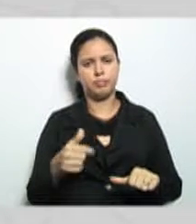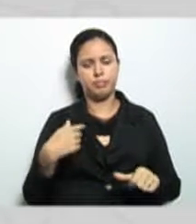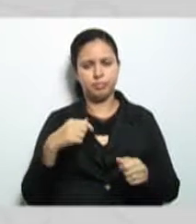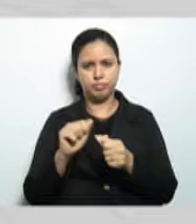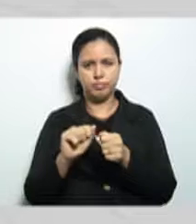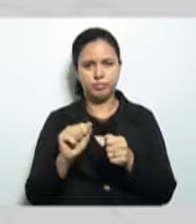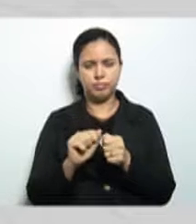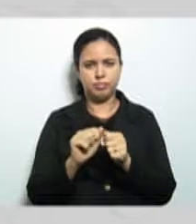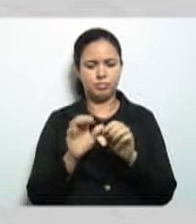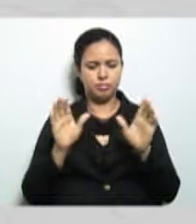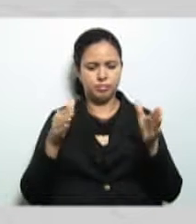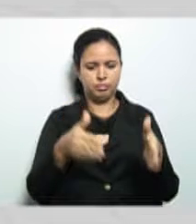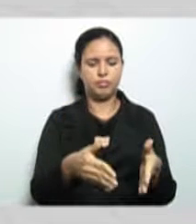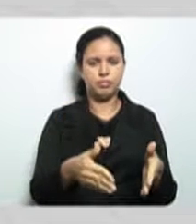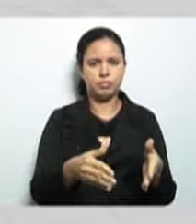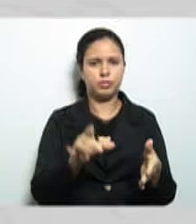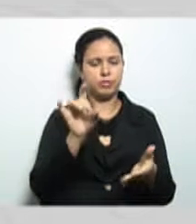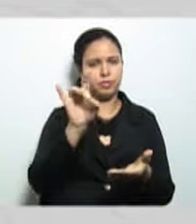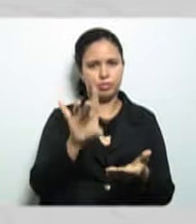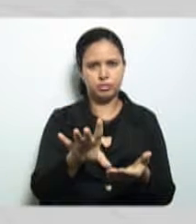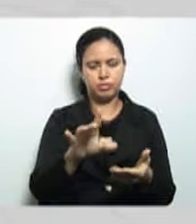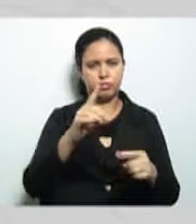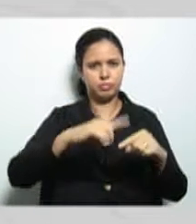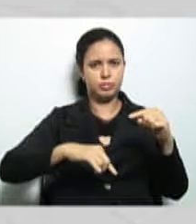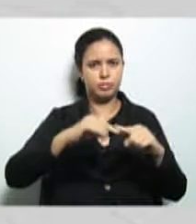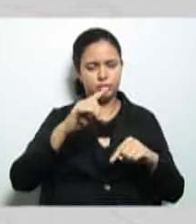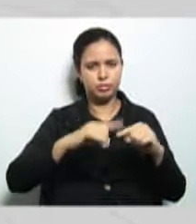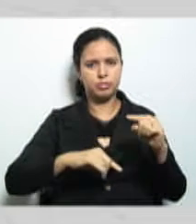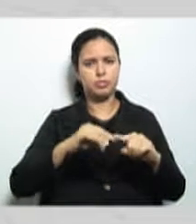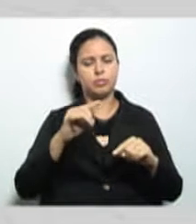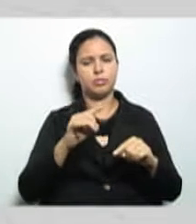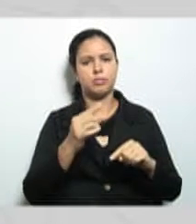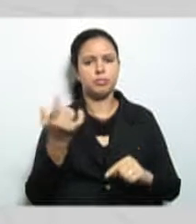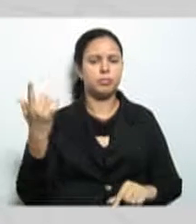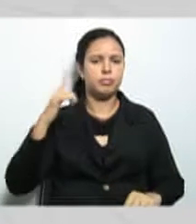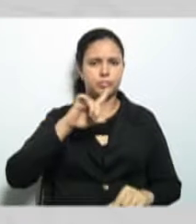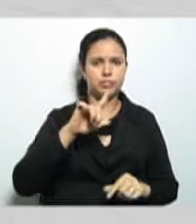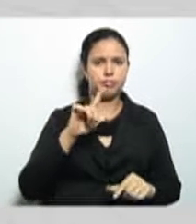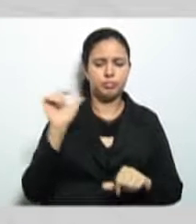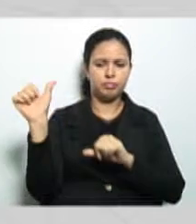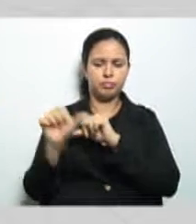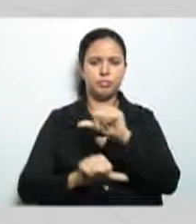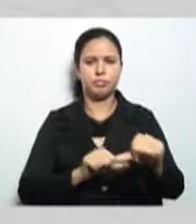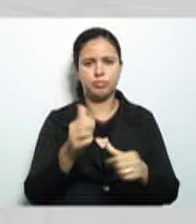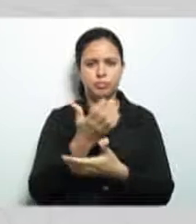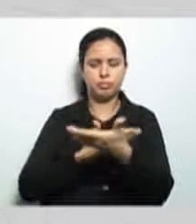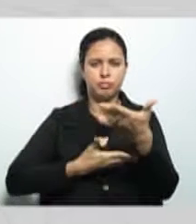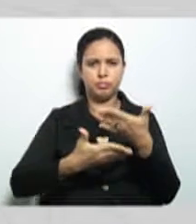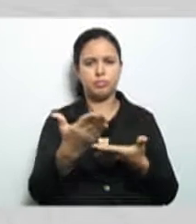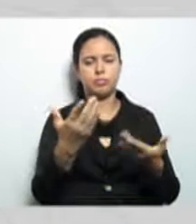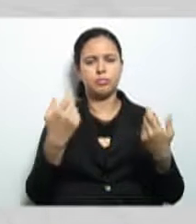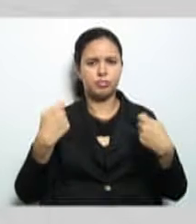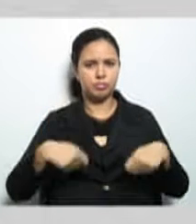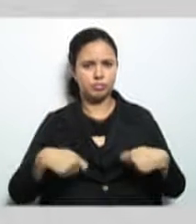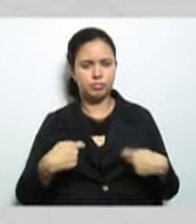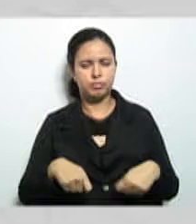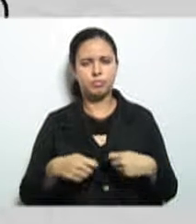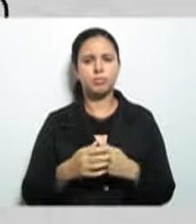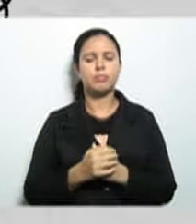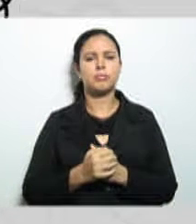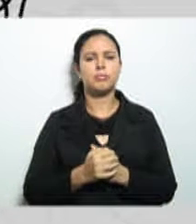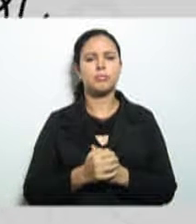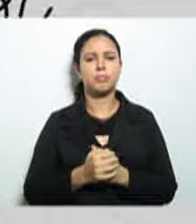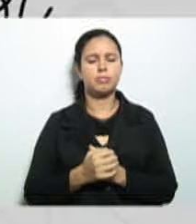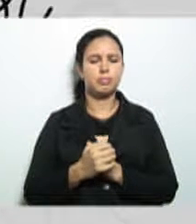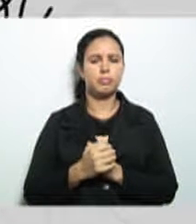uma especificidade, produzo apenas um produto para que eu possa trocar por outros que eu venha necessitar. Eu